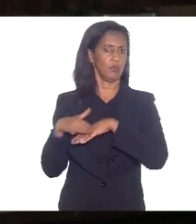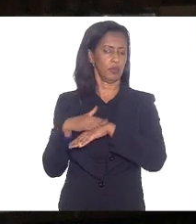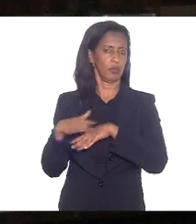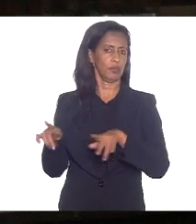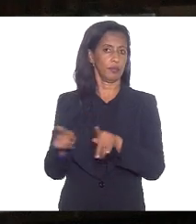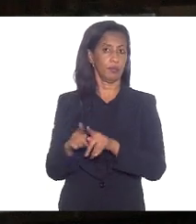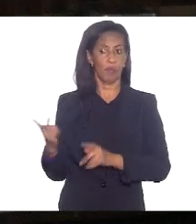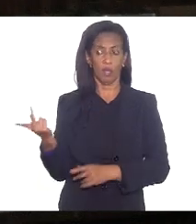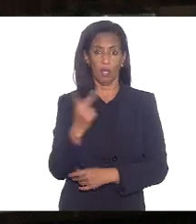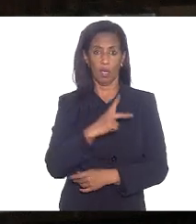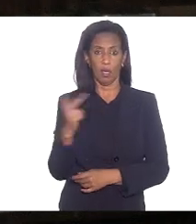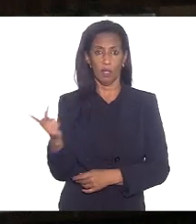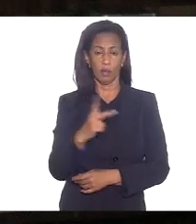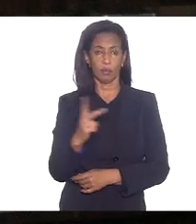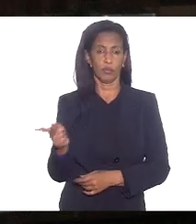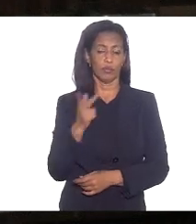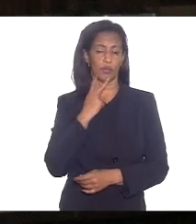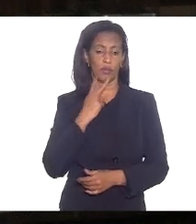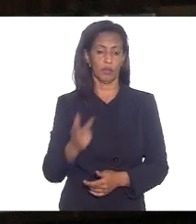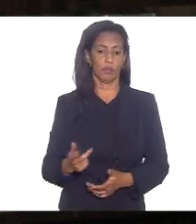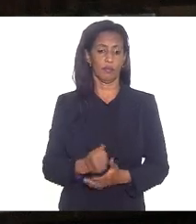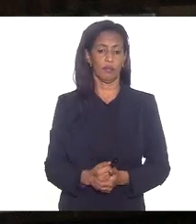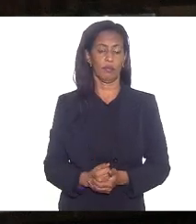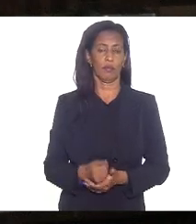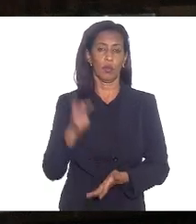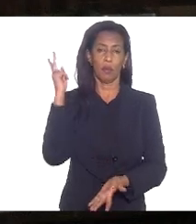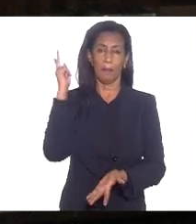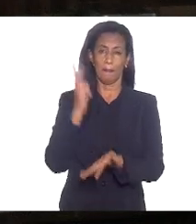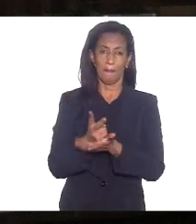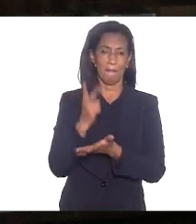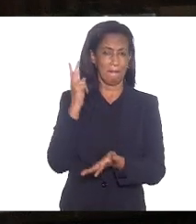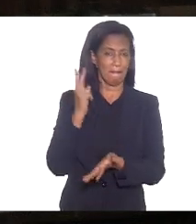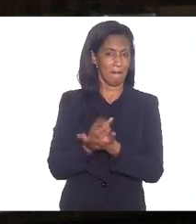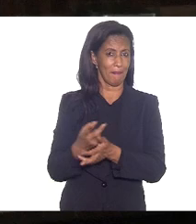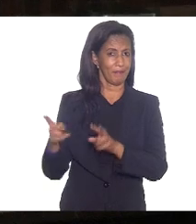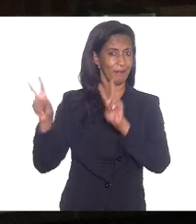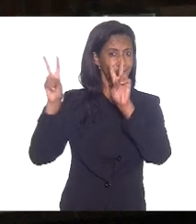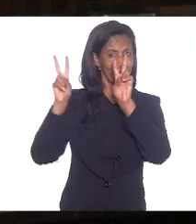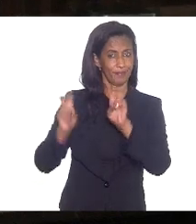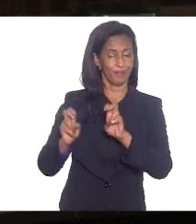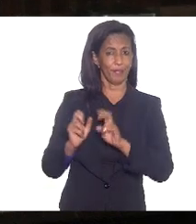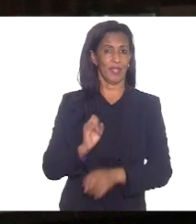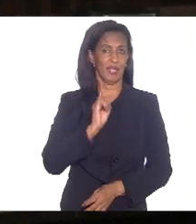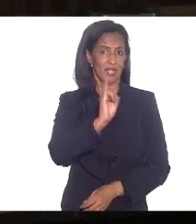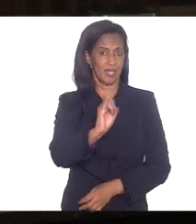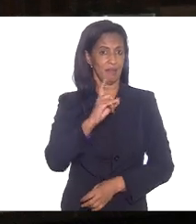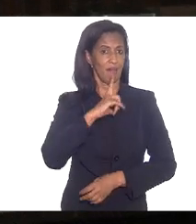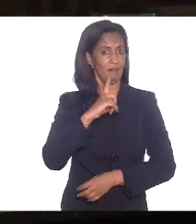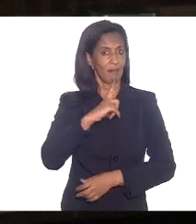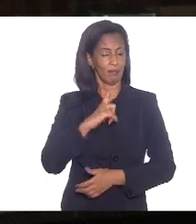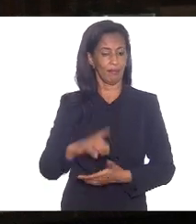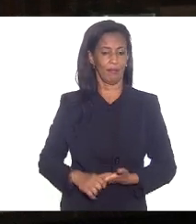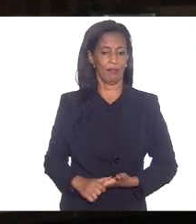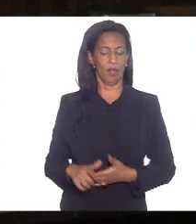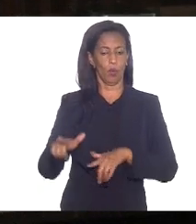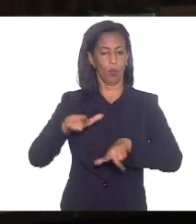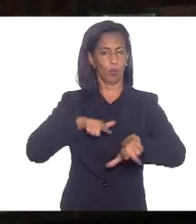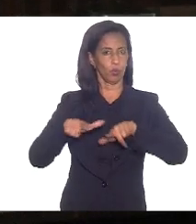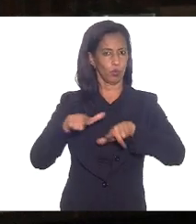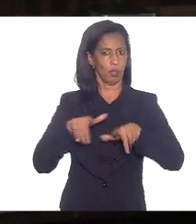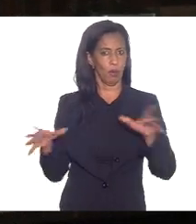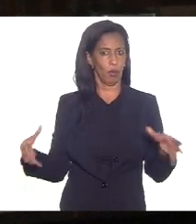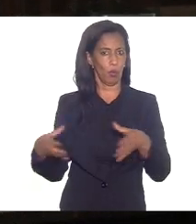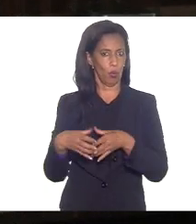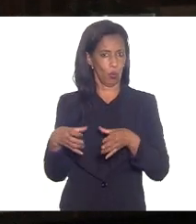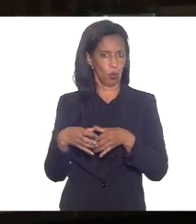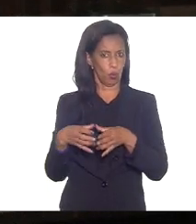e ambos diziam, numa mesma tese, que se há um trabalho em